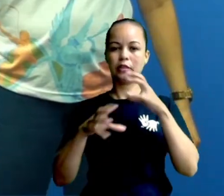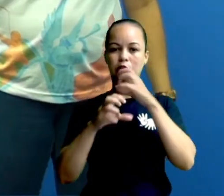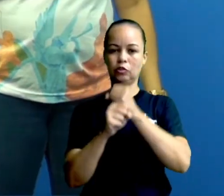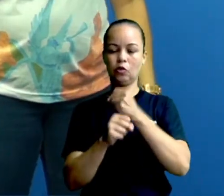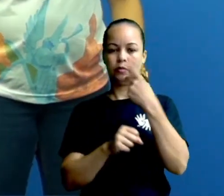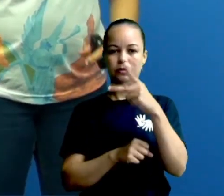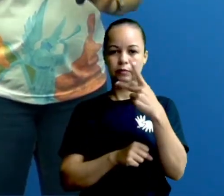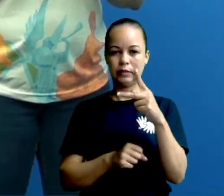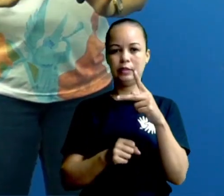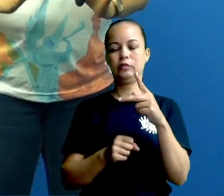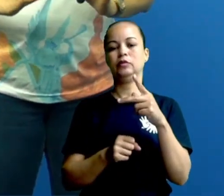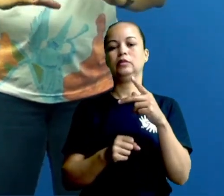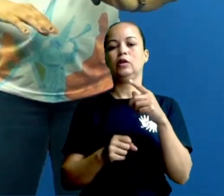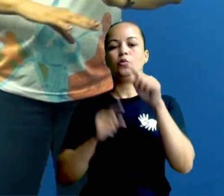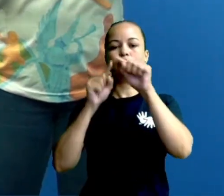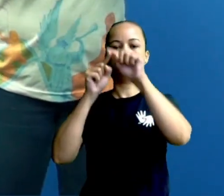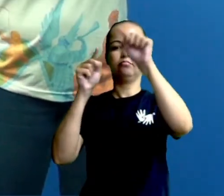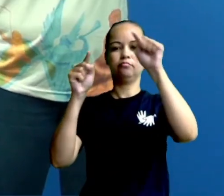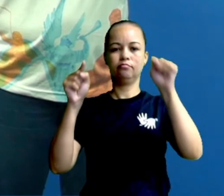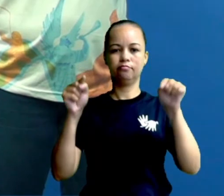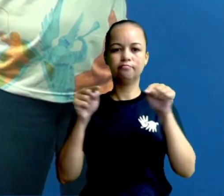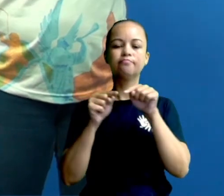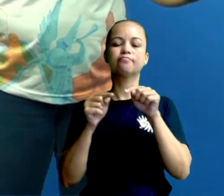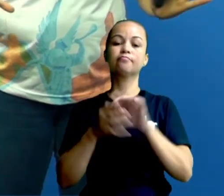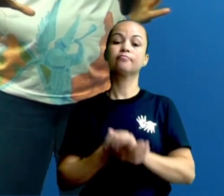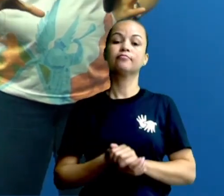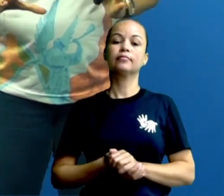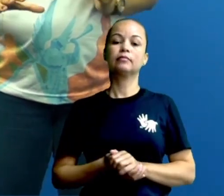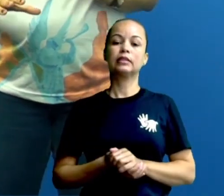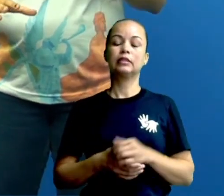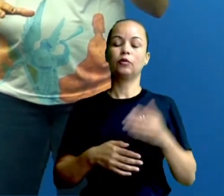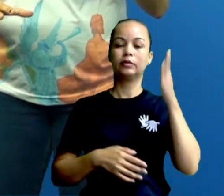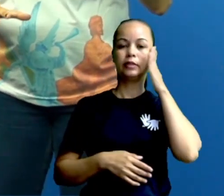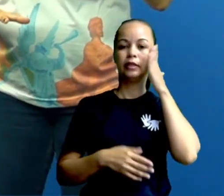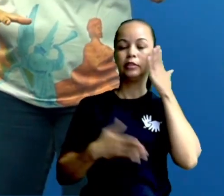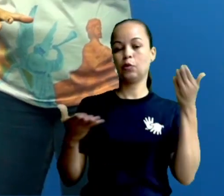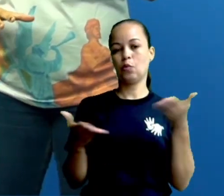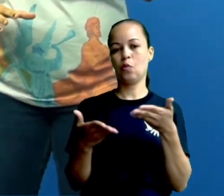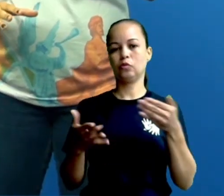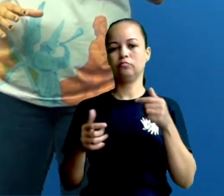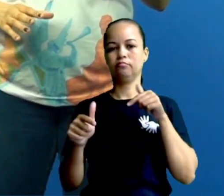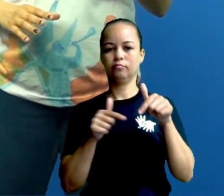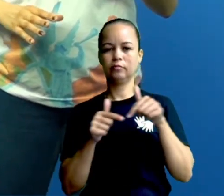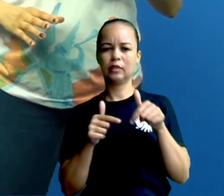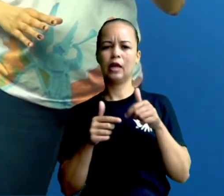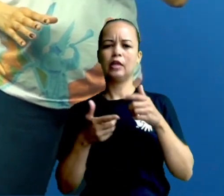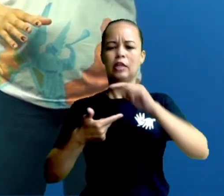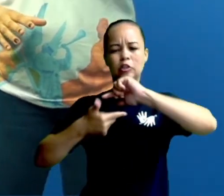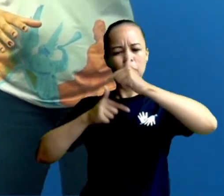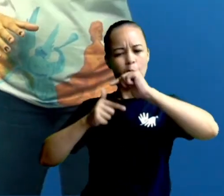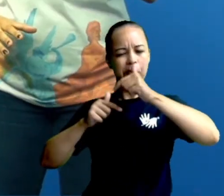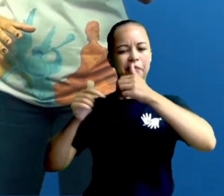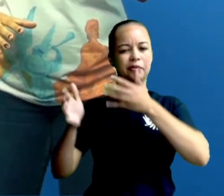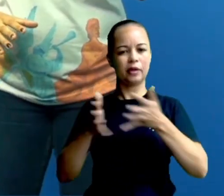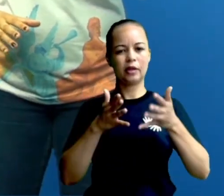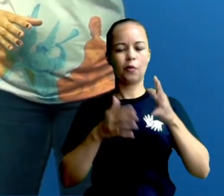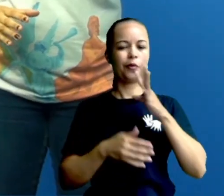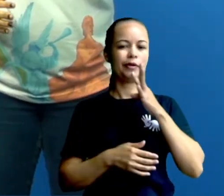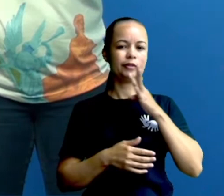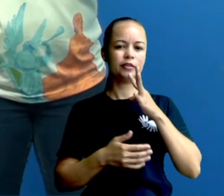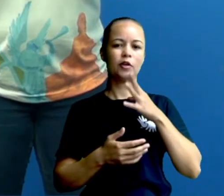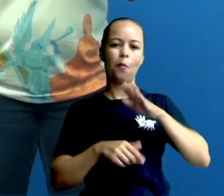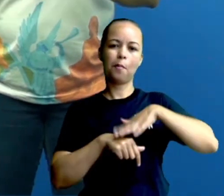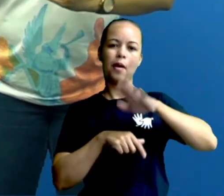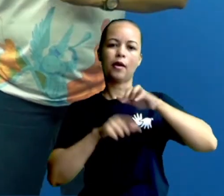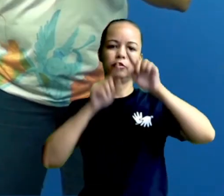dos seus lados. Ok? Então, o que a gente compreendeu aqui hoje, a gente trabalhou um pouco da geometria, conheceu um pouco mais sobre